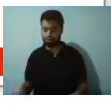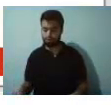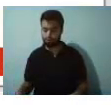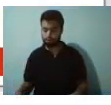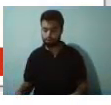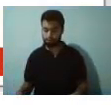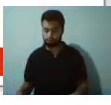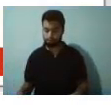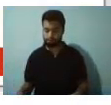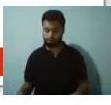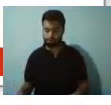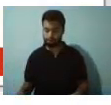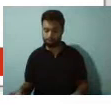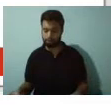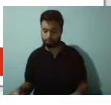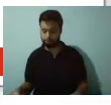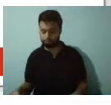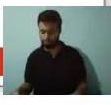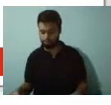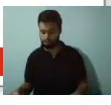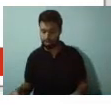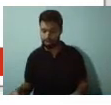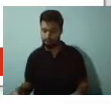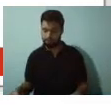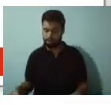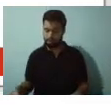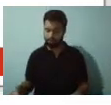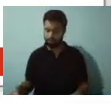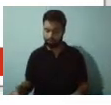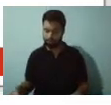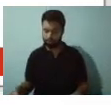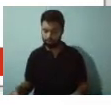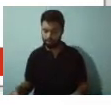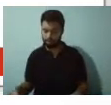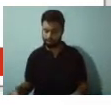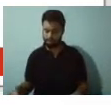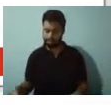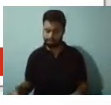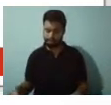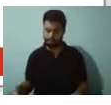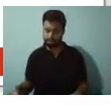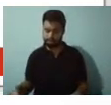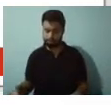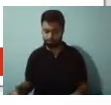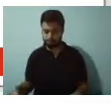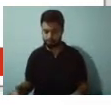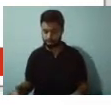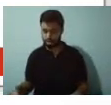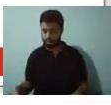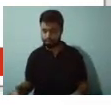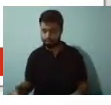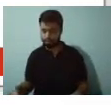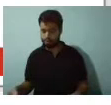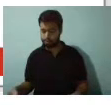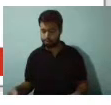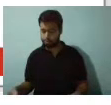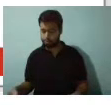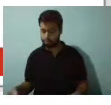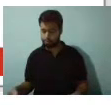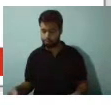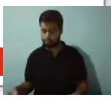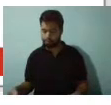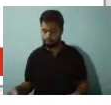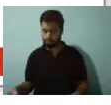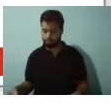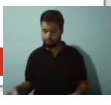Egito. No caso do Brasil, as soluções passam pelas reformas estruturantes, né? Reforma agrária, educacional, tributária, da mídia, urbana e política, que apontem para um